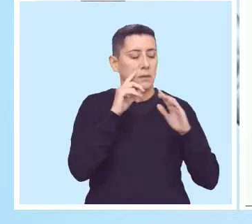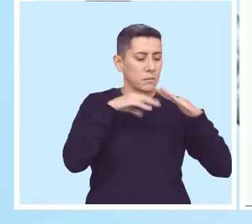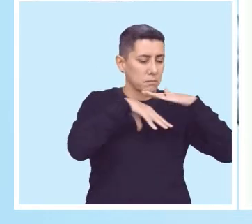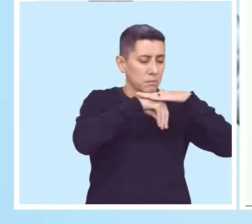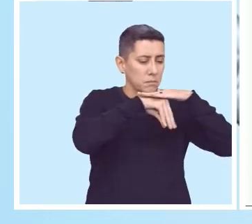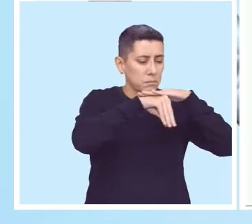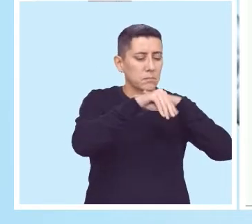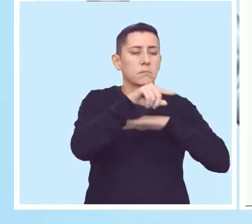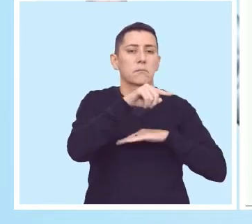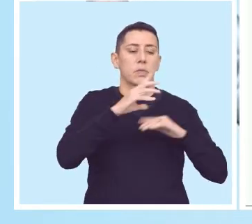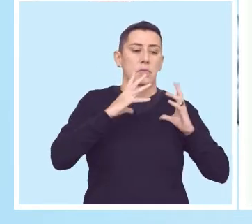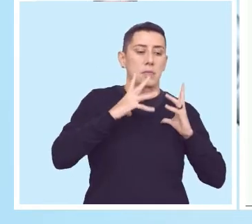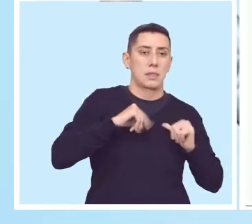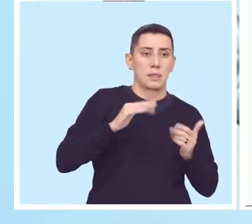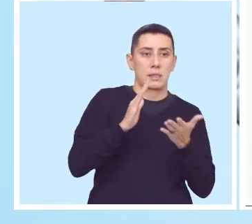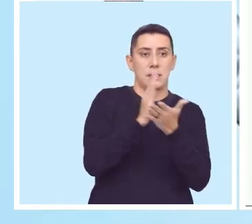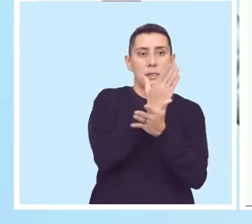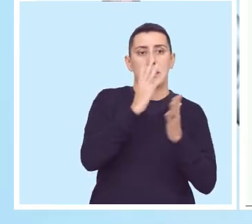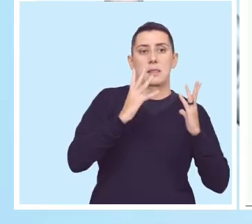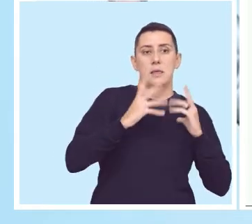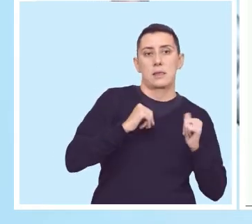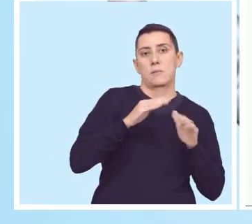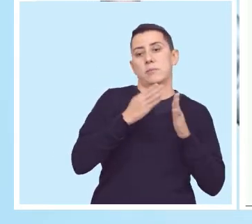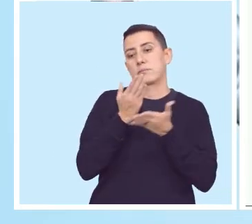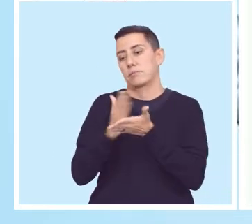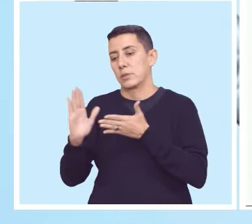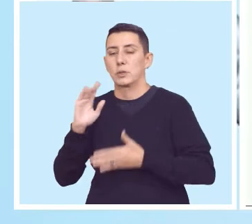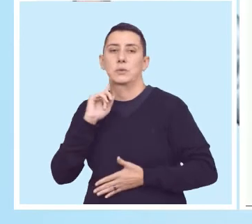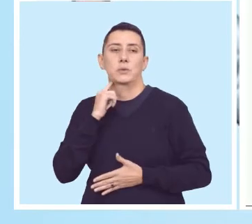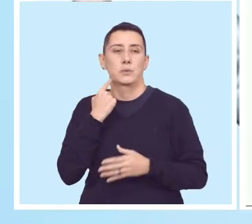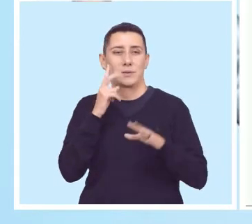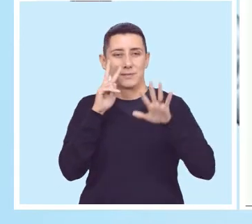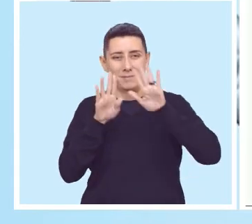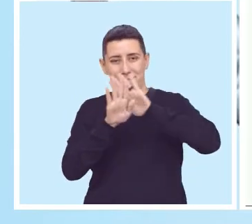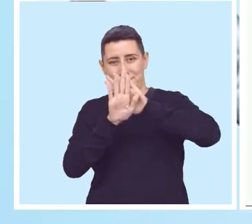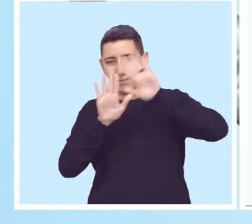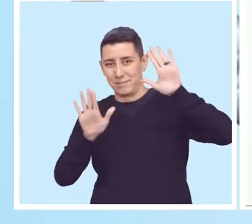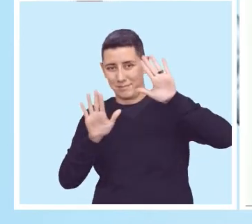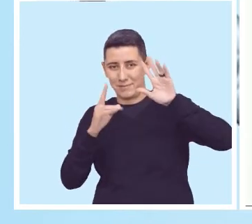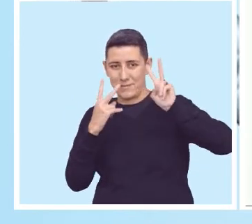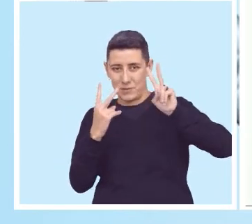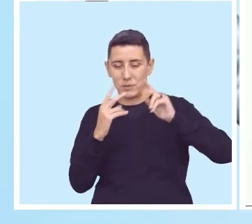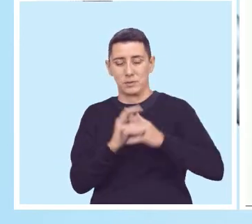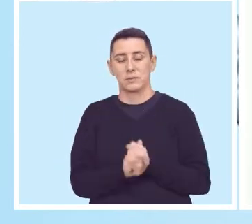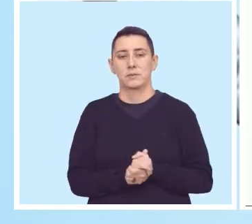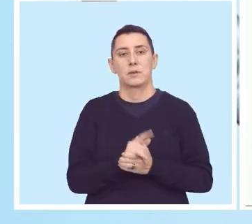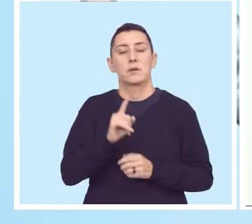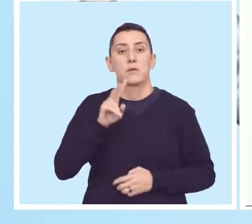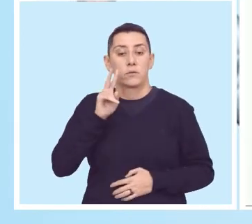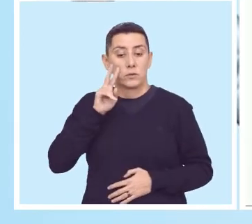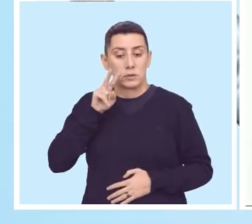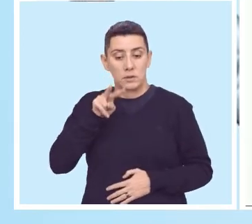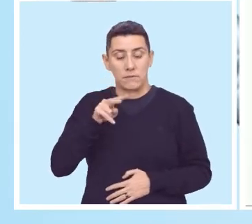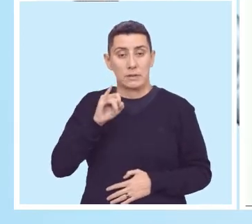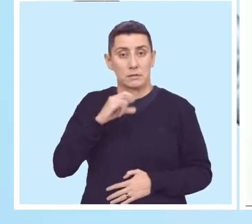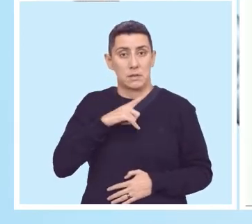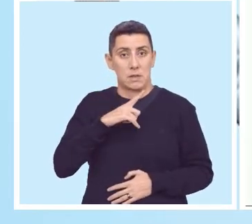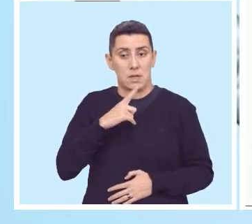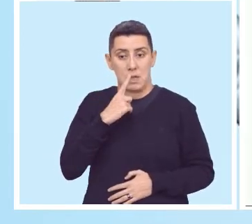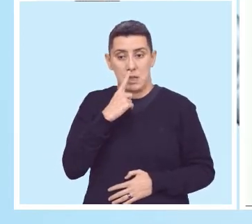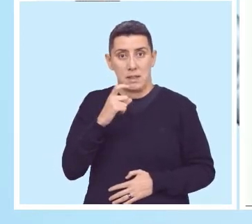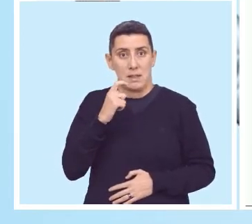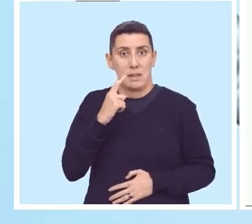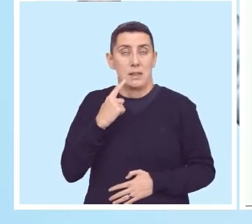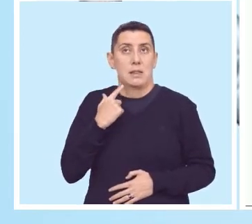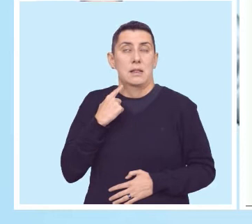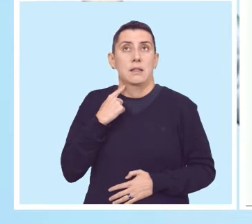um recorte que representa a categoria poluído. Assim, por meio da inspeção visual a olho nu, caso a incidência de lixo seja notavelmente alta,